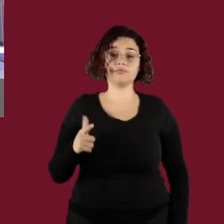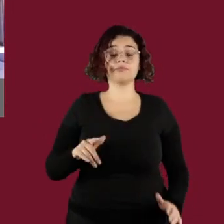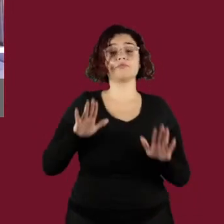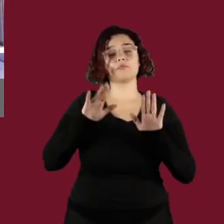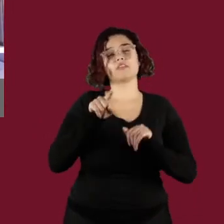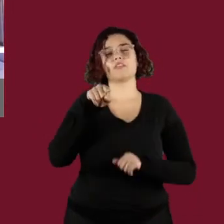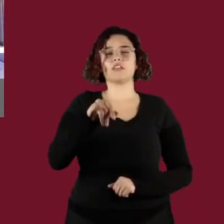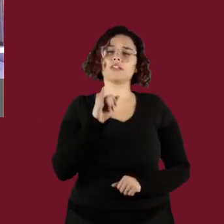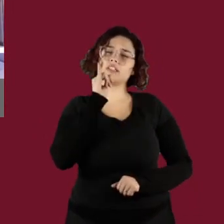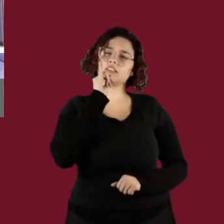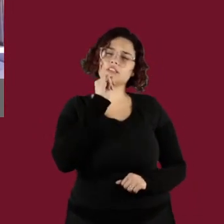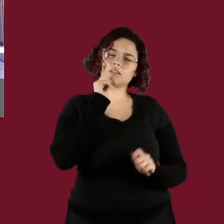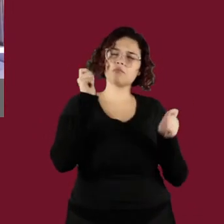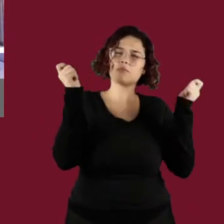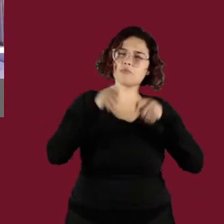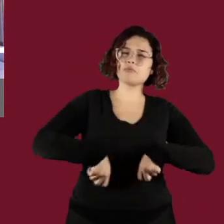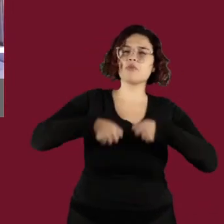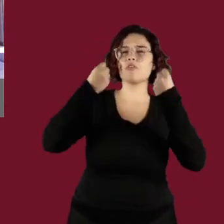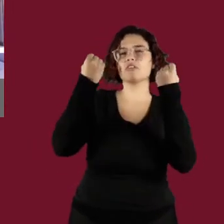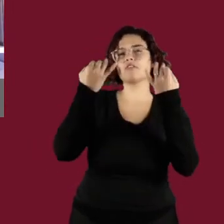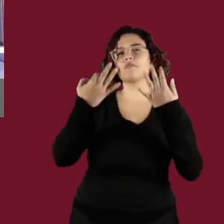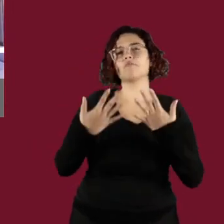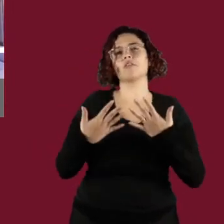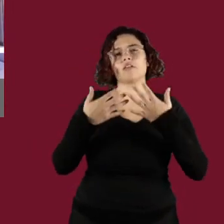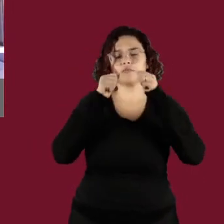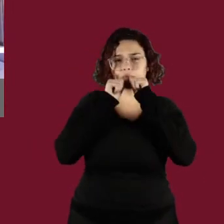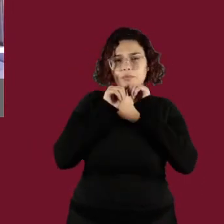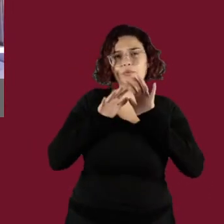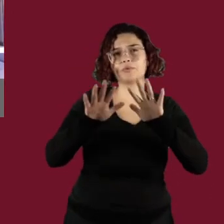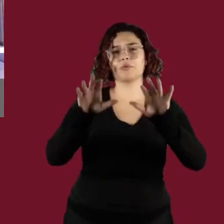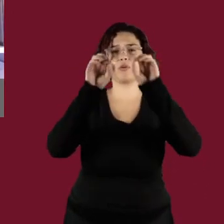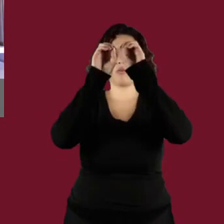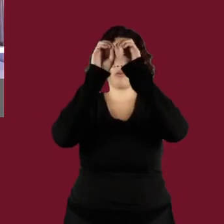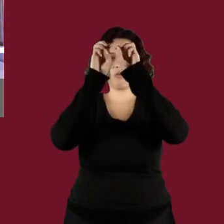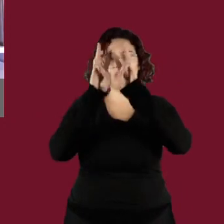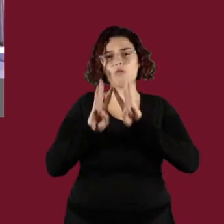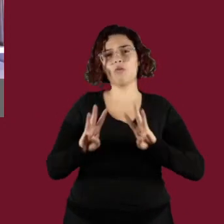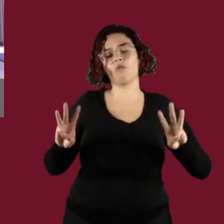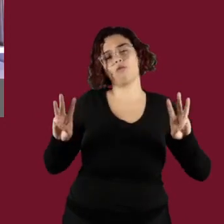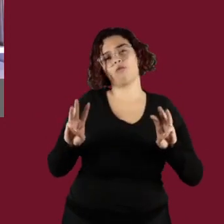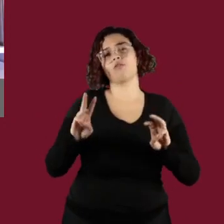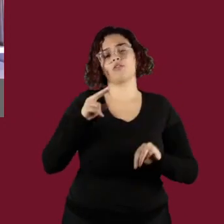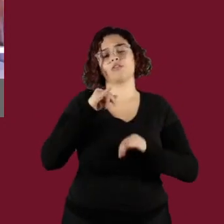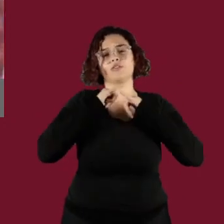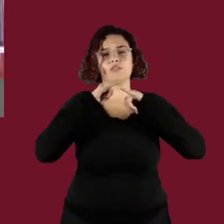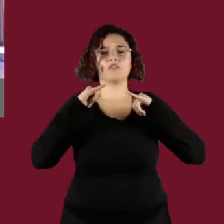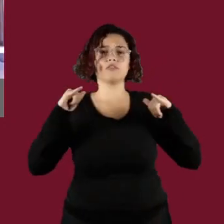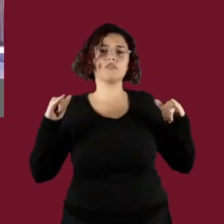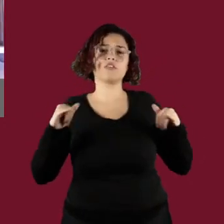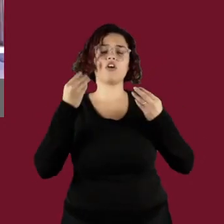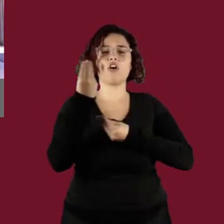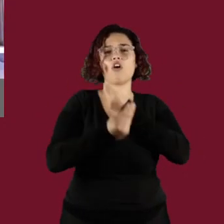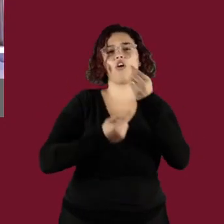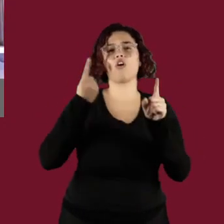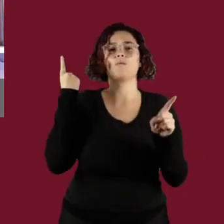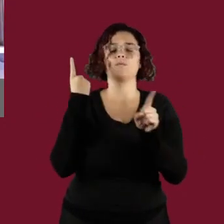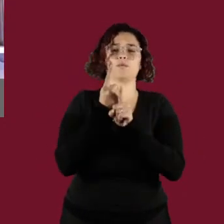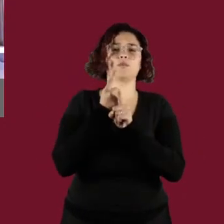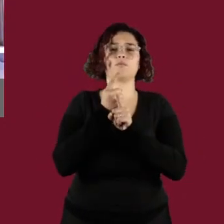talvez pudesse explicar o alcance da ONU News. Muitos pensam que é somente cobrir o que acontece naquele prédio da